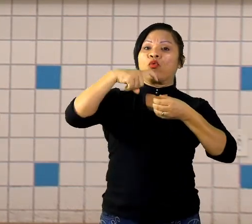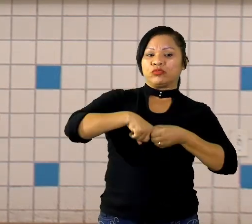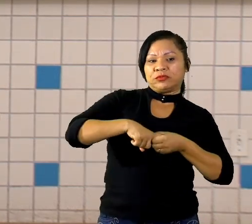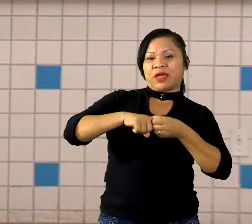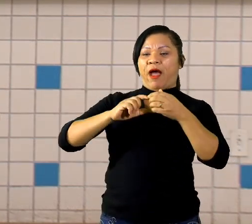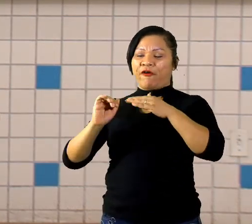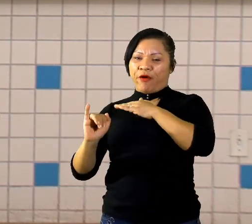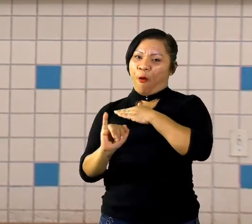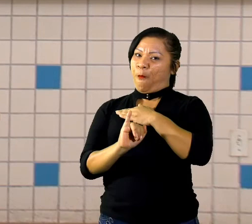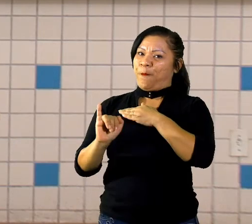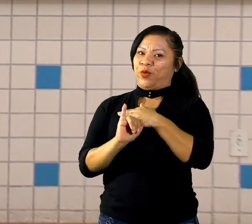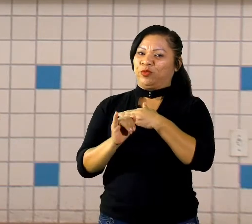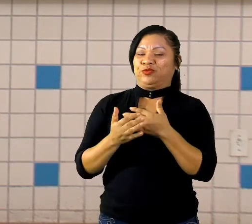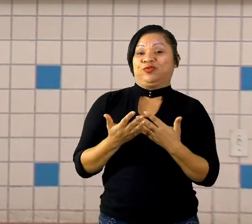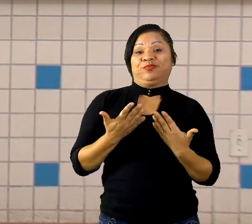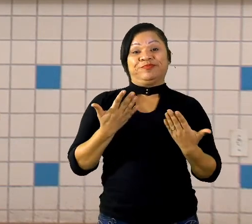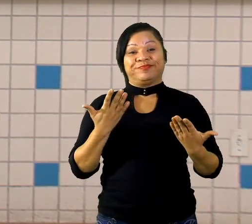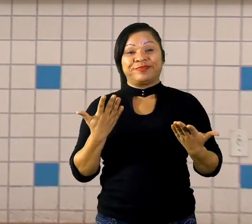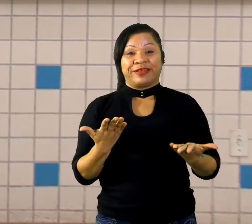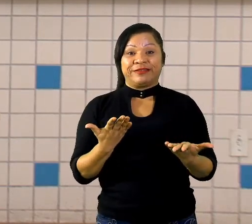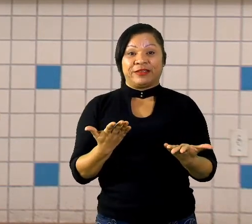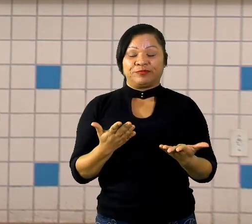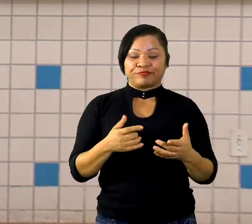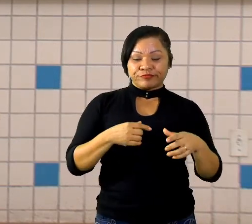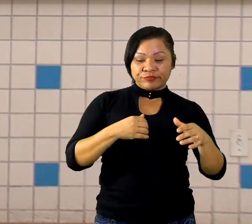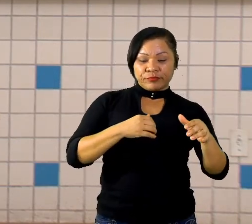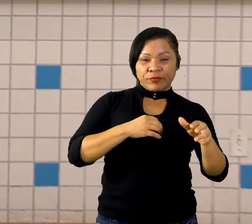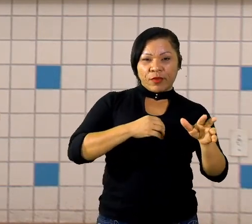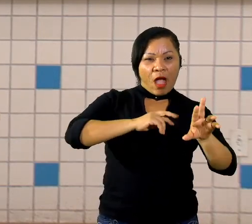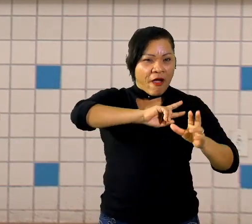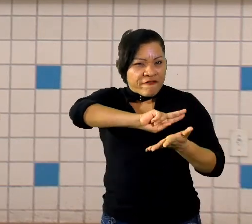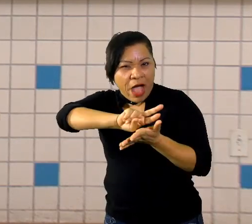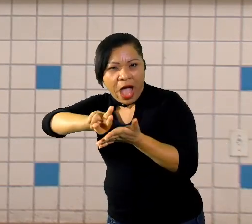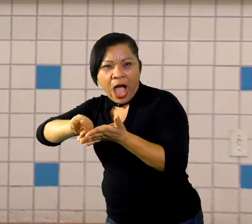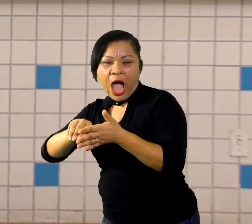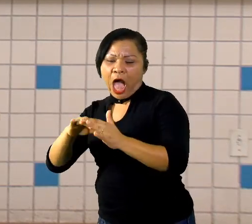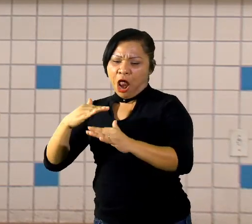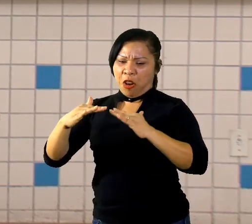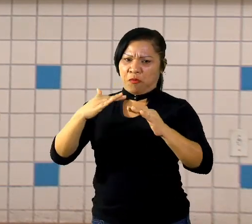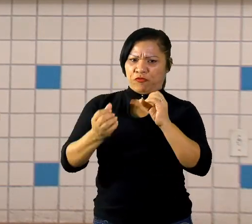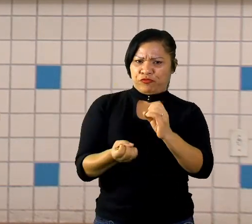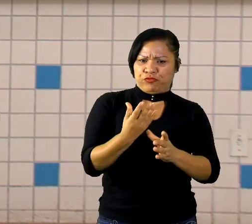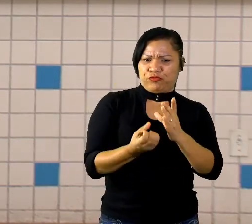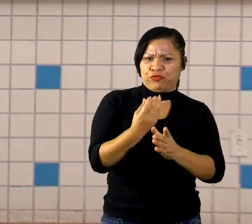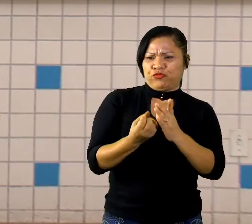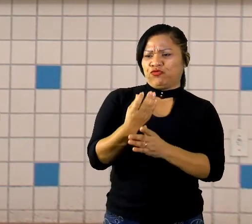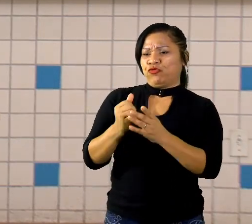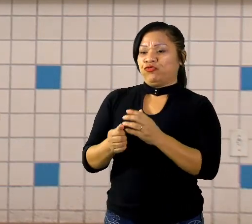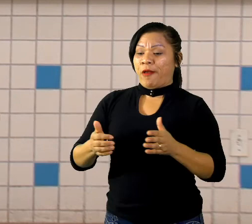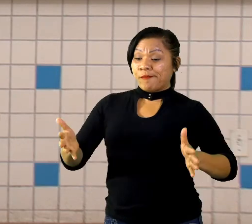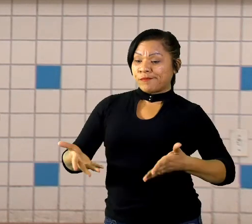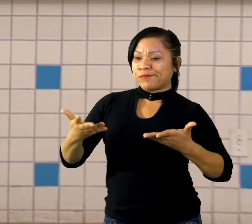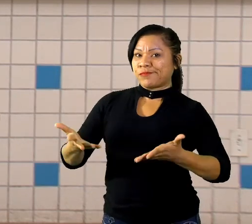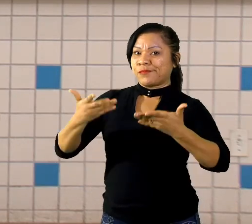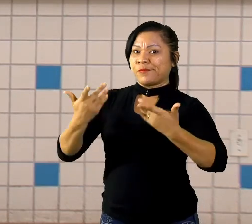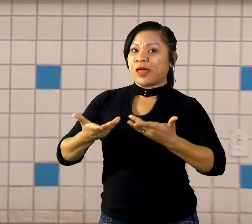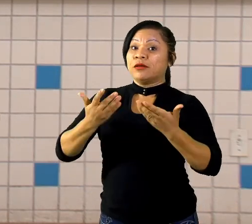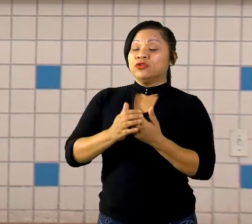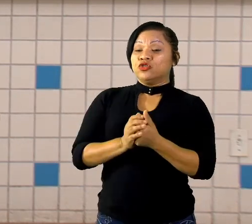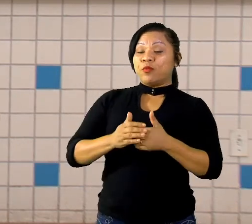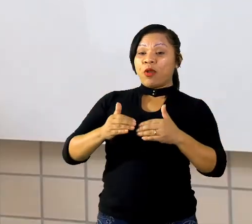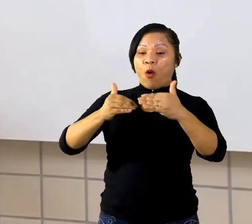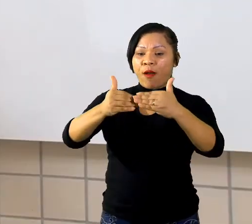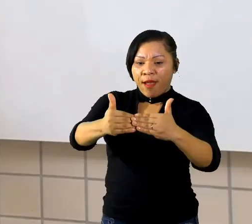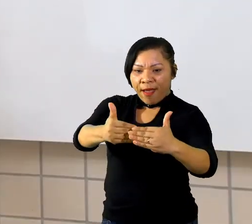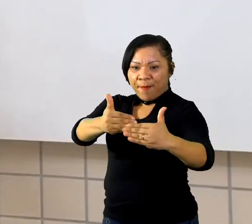isso, grandes movimentos surgiram para estimular a divisão do nosso estado, dando autonomia para a nossa